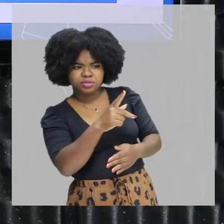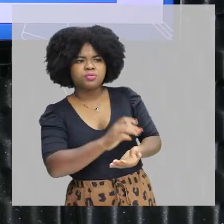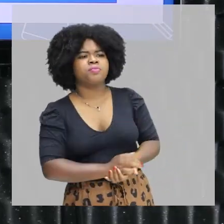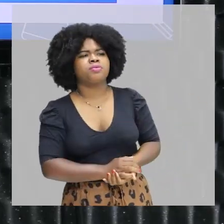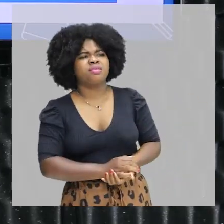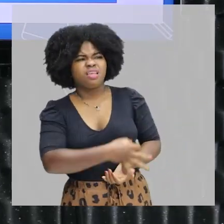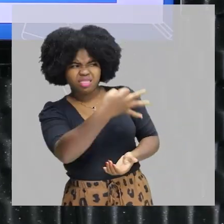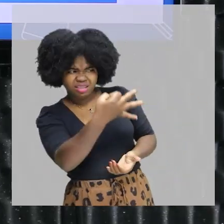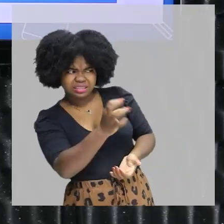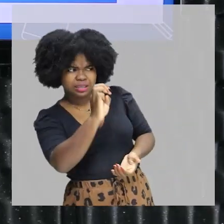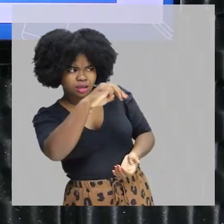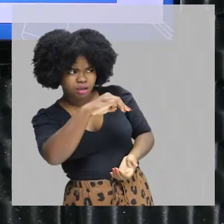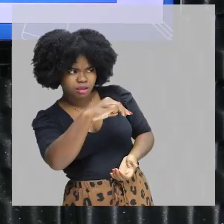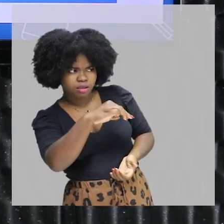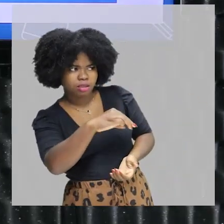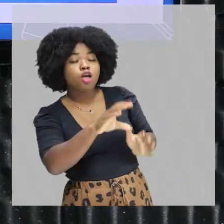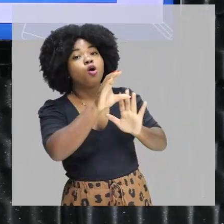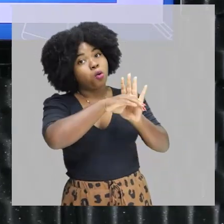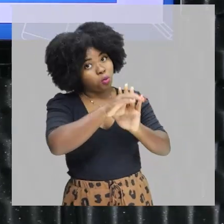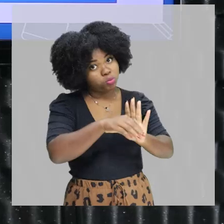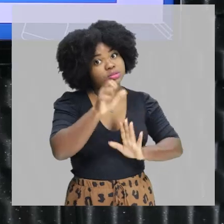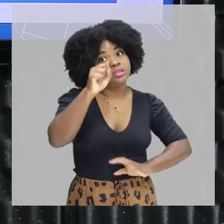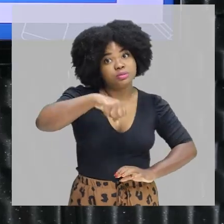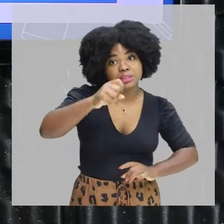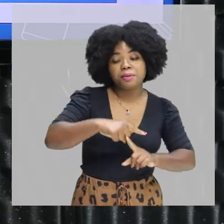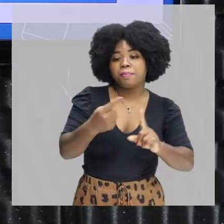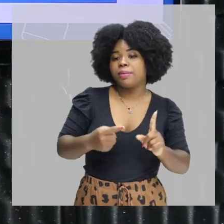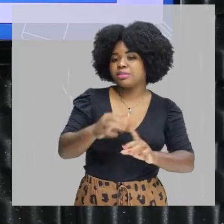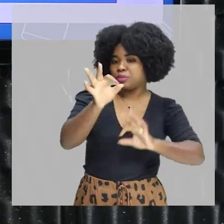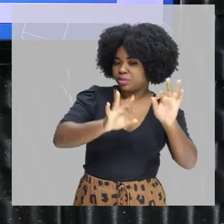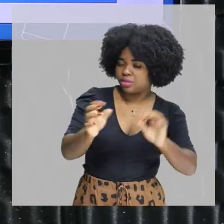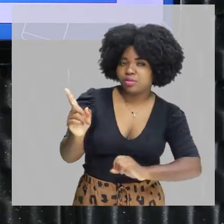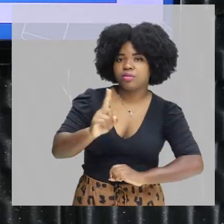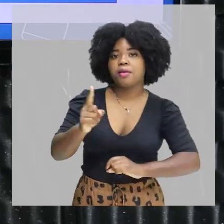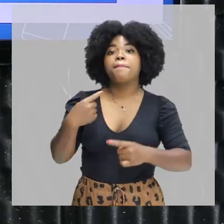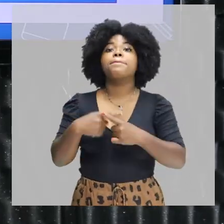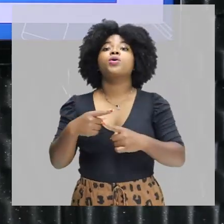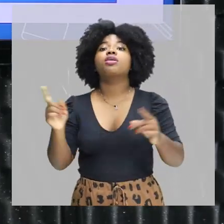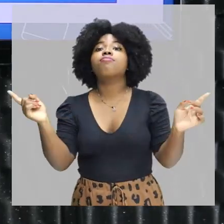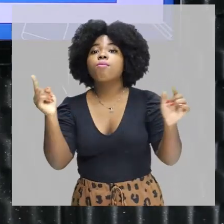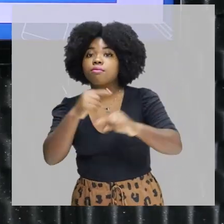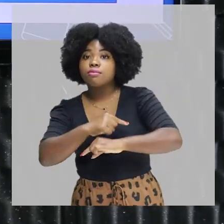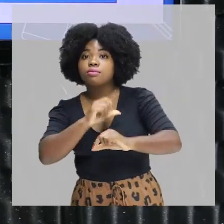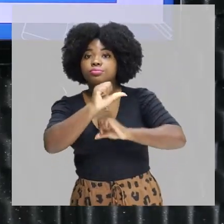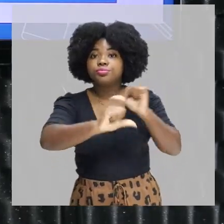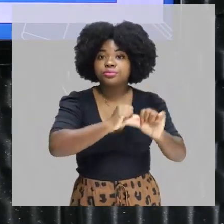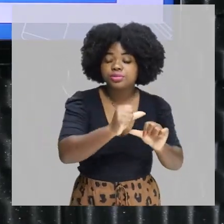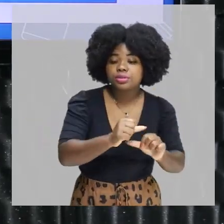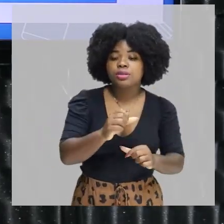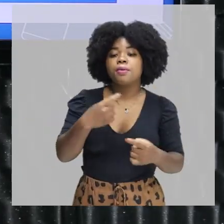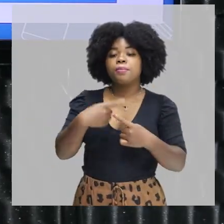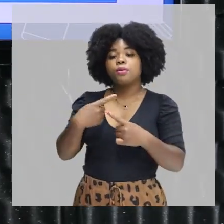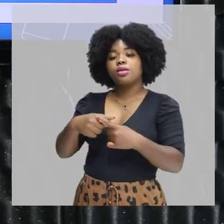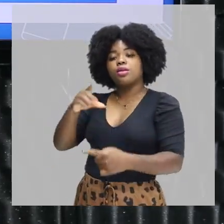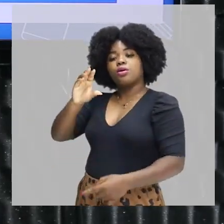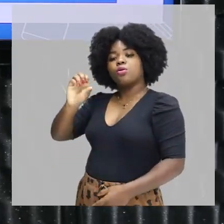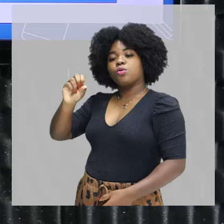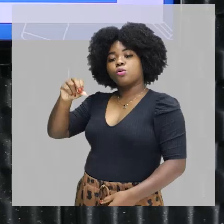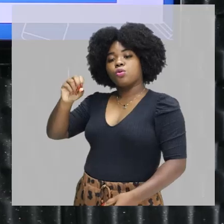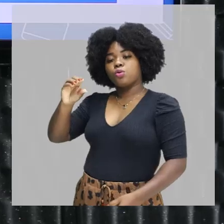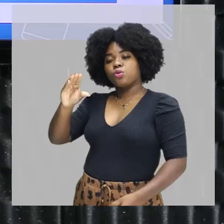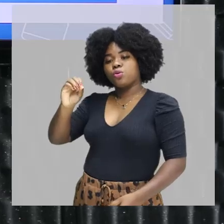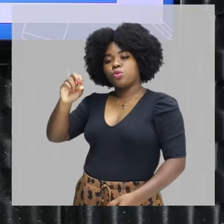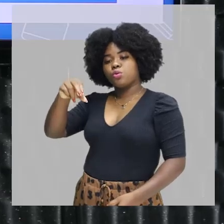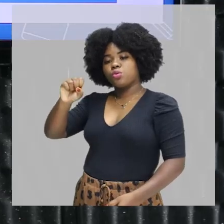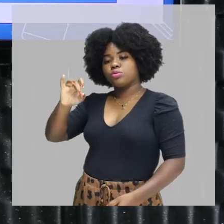fez assim, o conceito tá, mas a construção não. Porque eu troquei. Porque consistir, não é, Marcos?